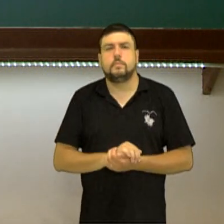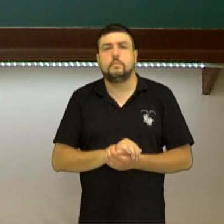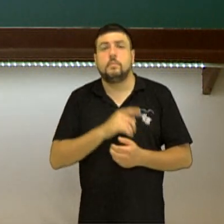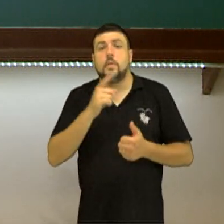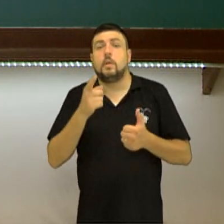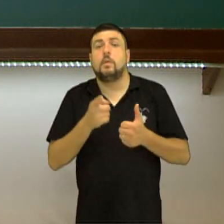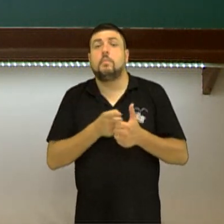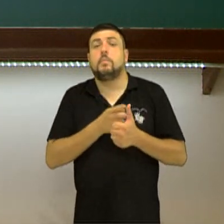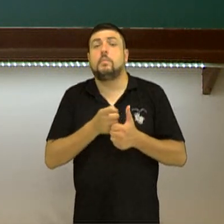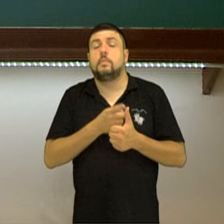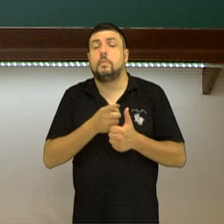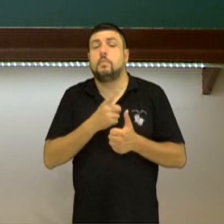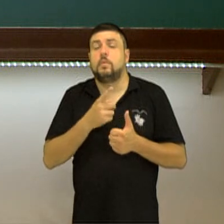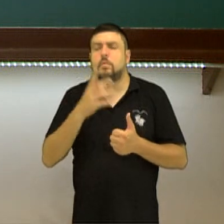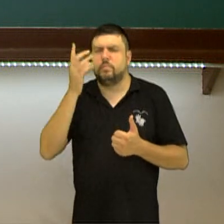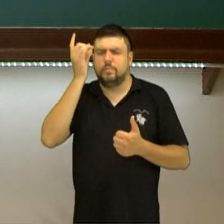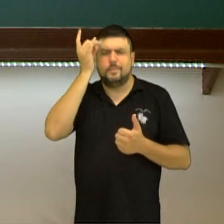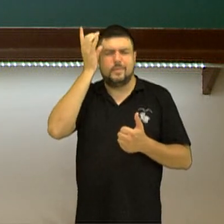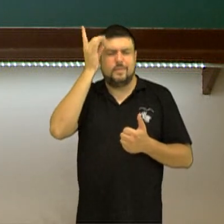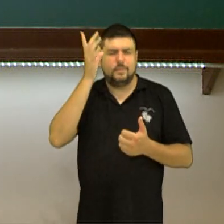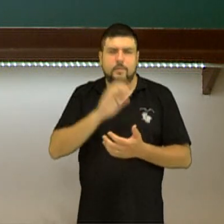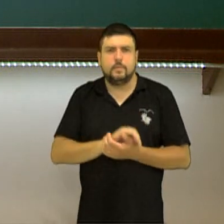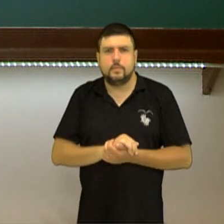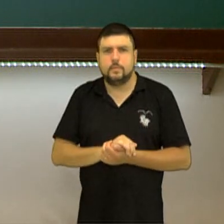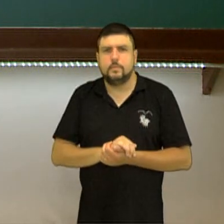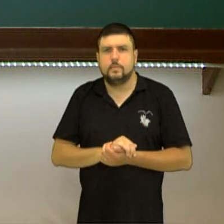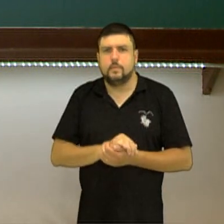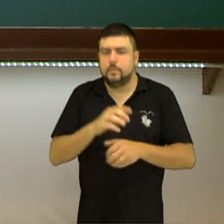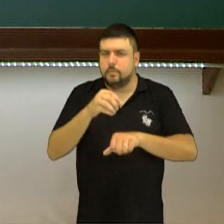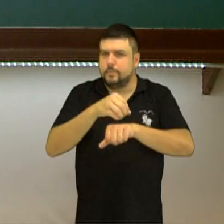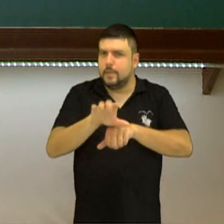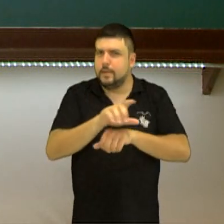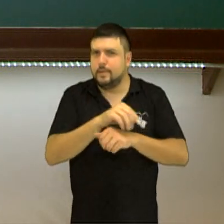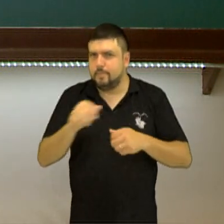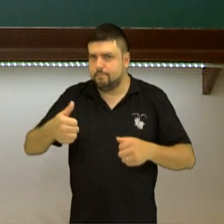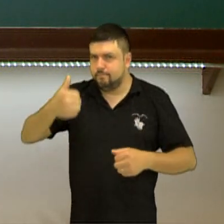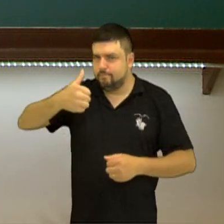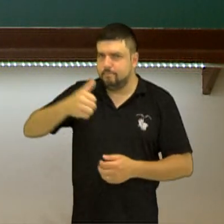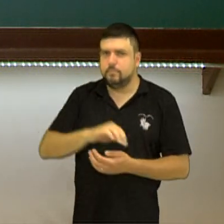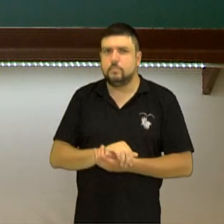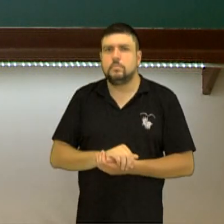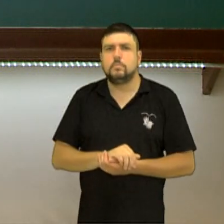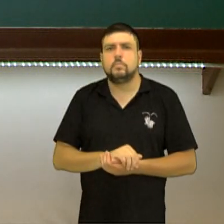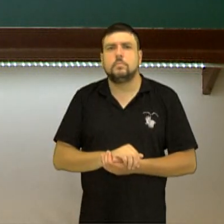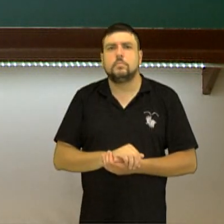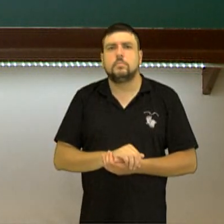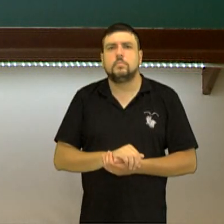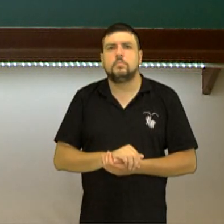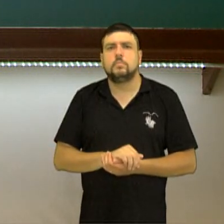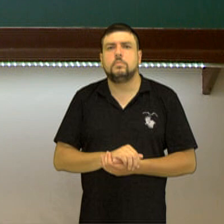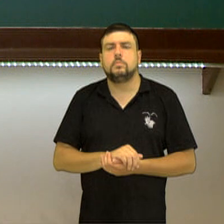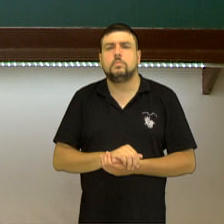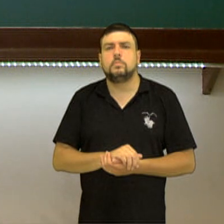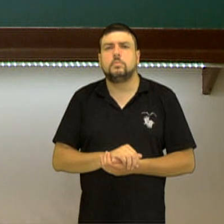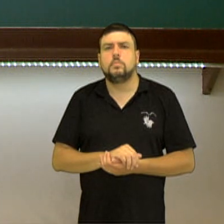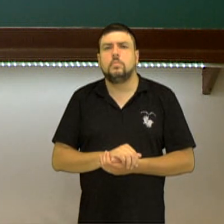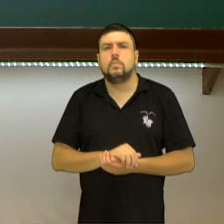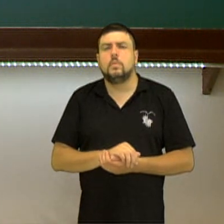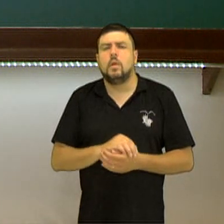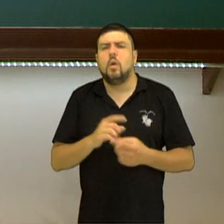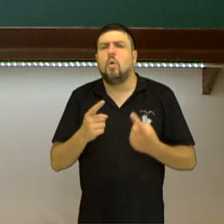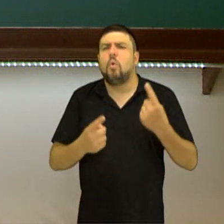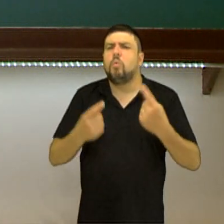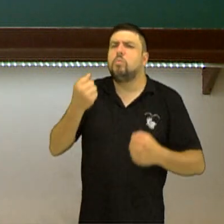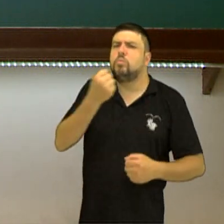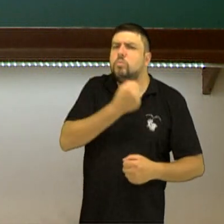Identifique o algarismo mais significativo do número. Não pode ser o zero não tem significado, ok? Então é o algarismo mais